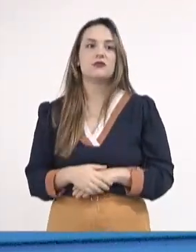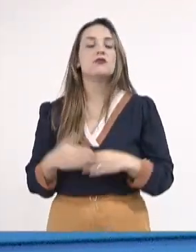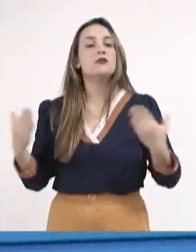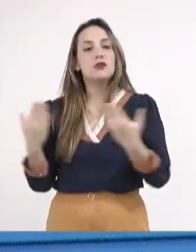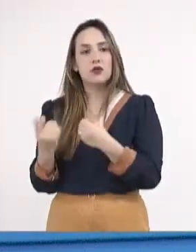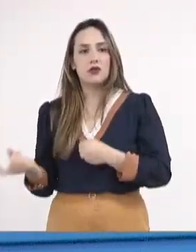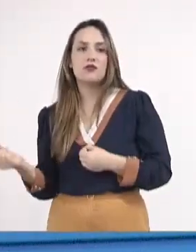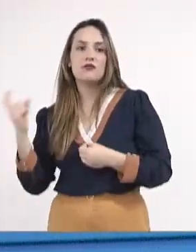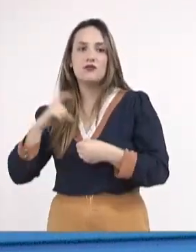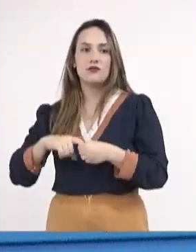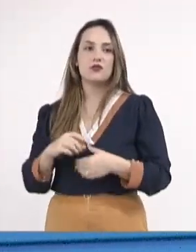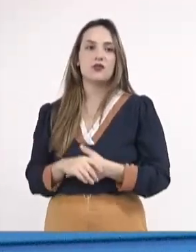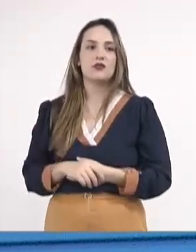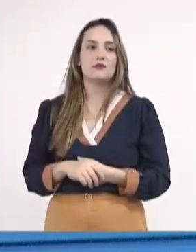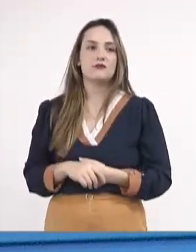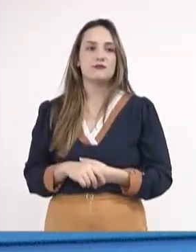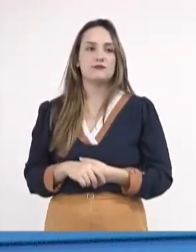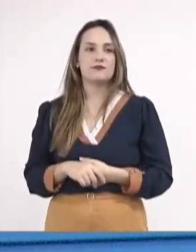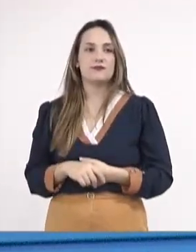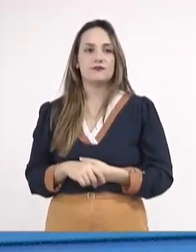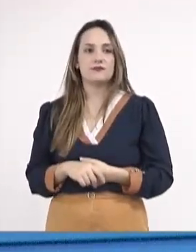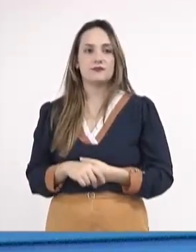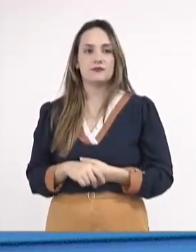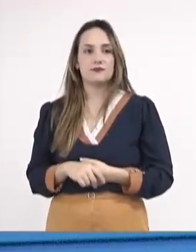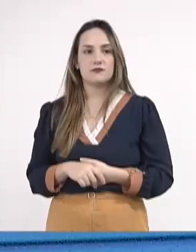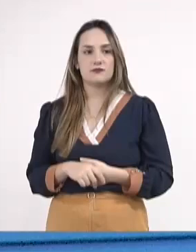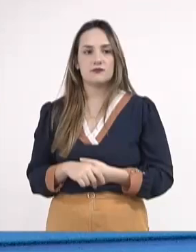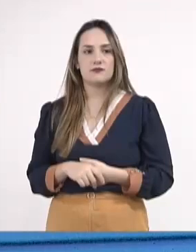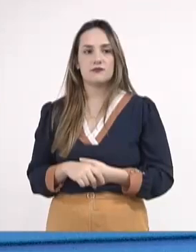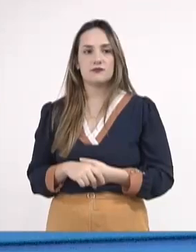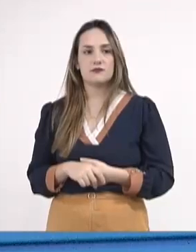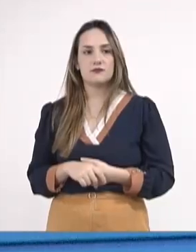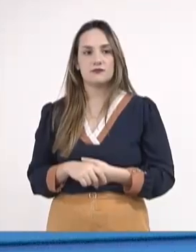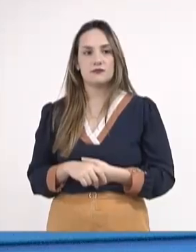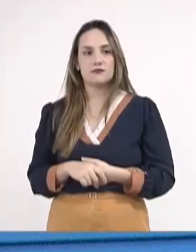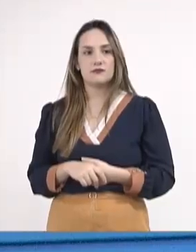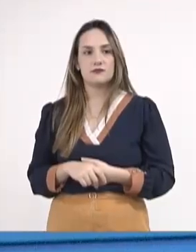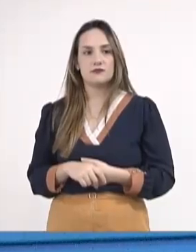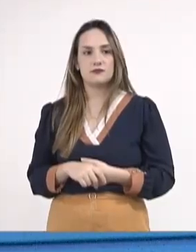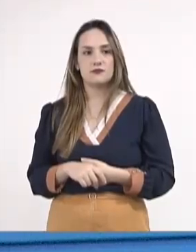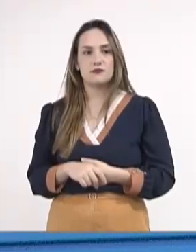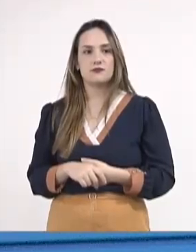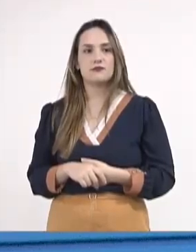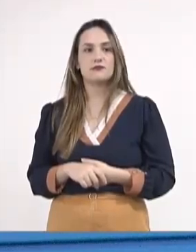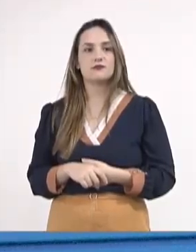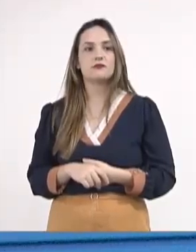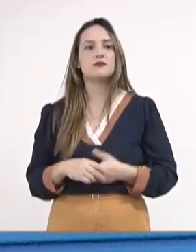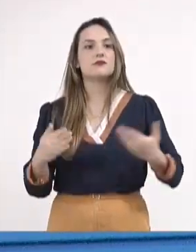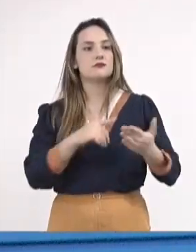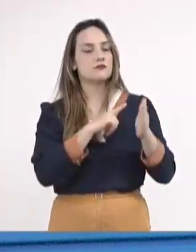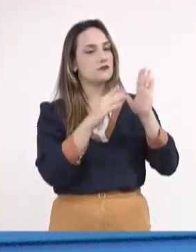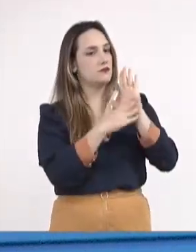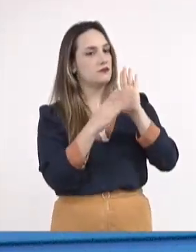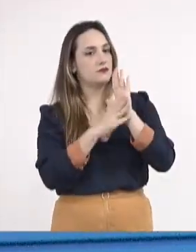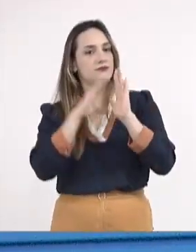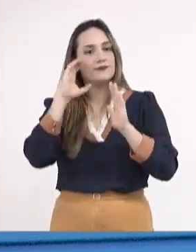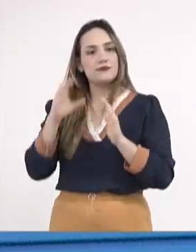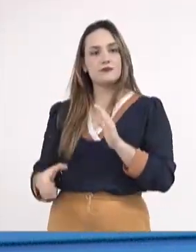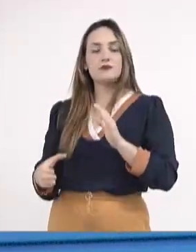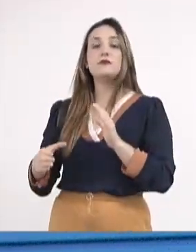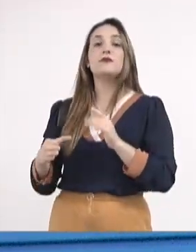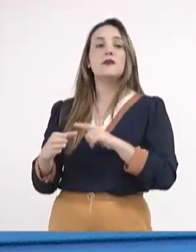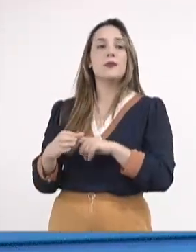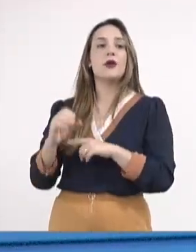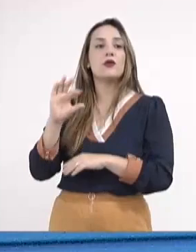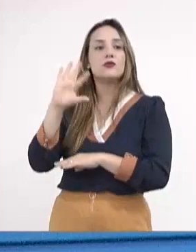renovando os membros para tratar da discussão propor soluções aos crimes ocorridos na fronteira